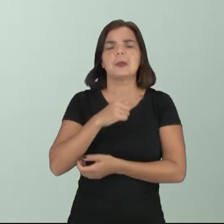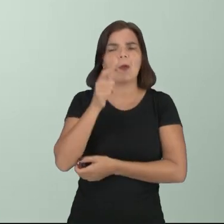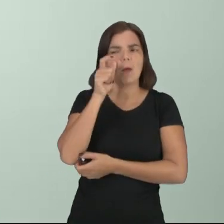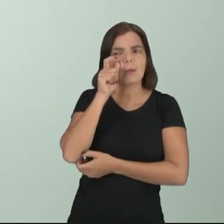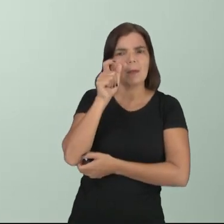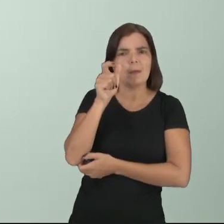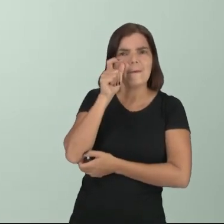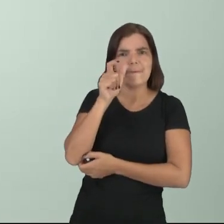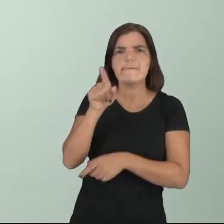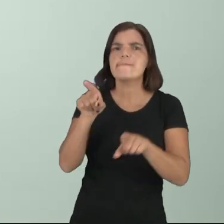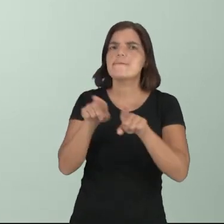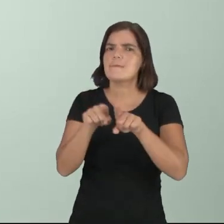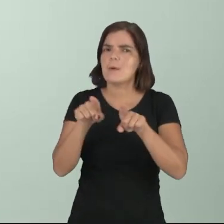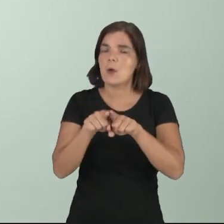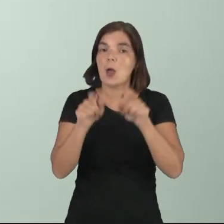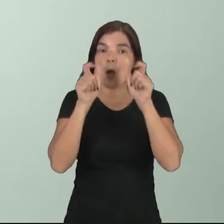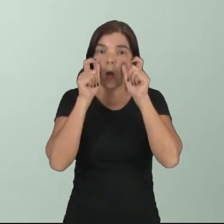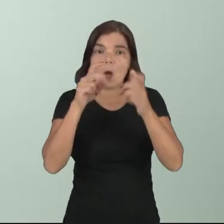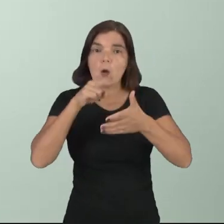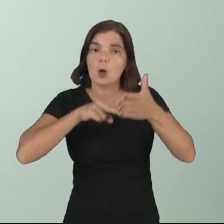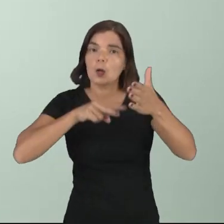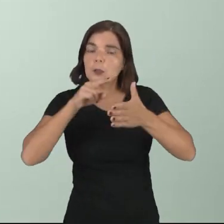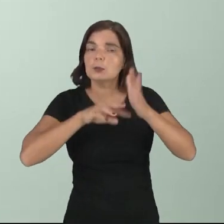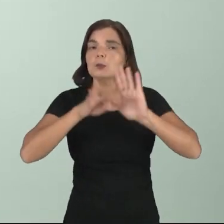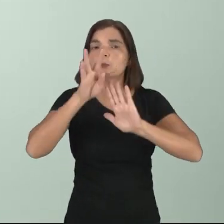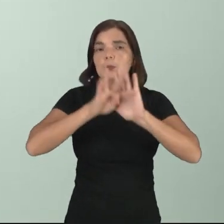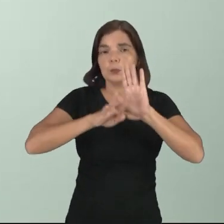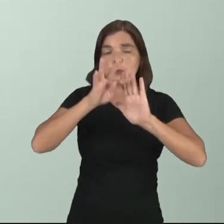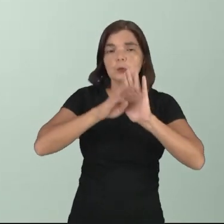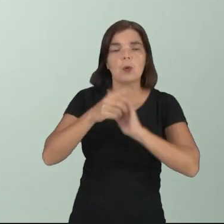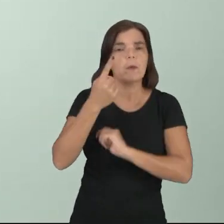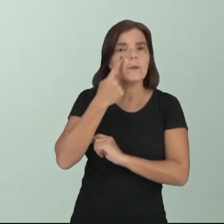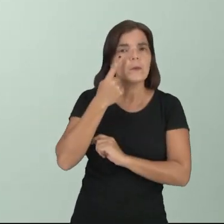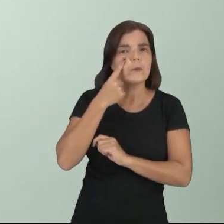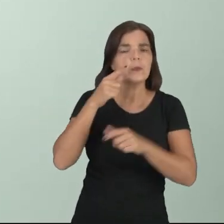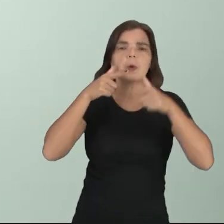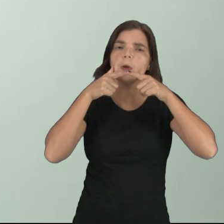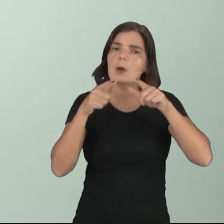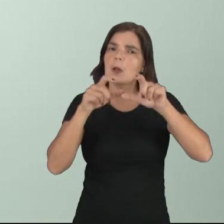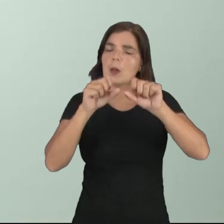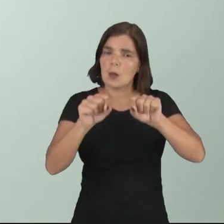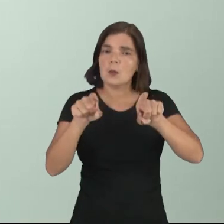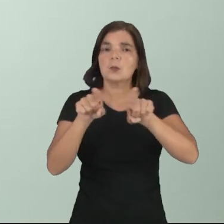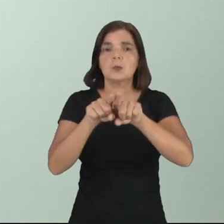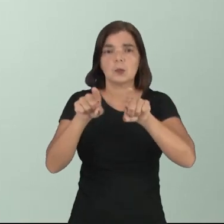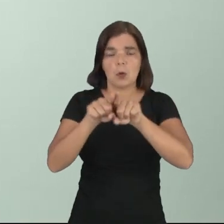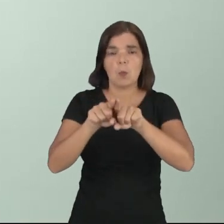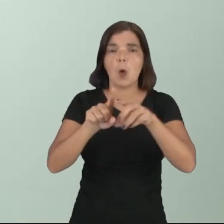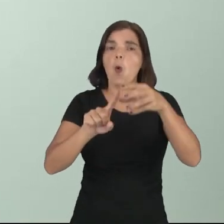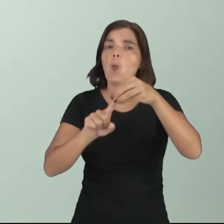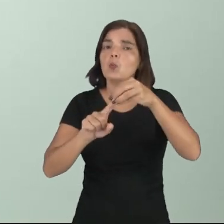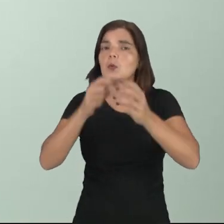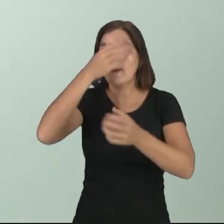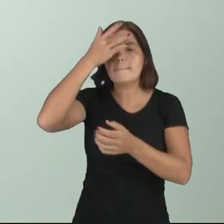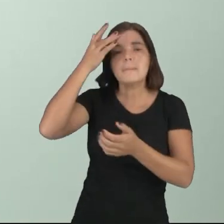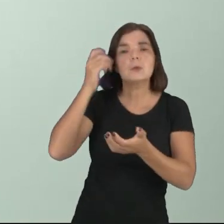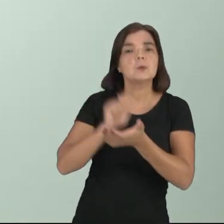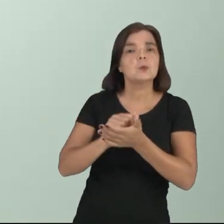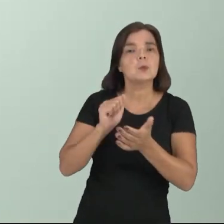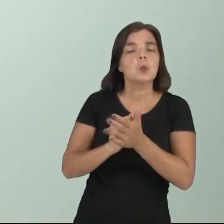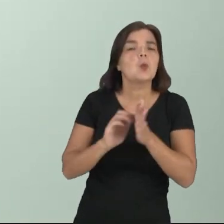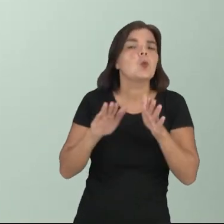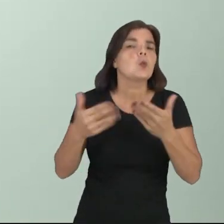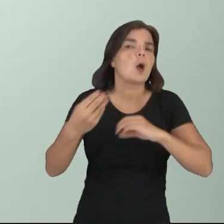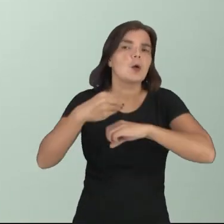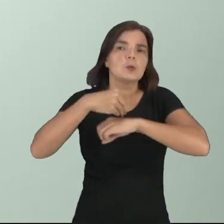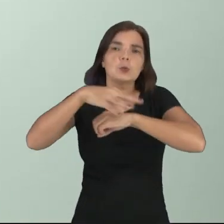tenham observado, atentem-se mais à leitura dos textos, observem a linguagem, observem a intenção do autor, o que